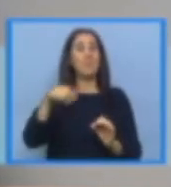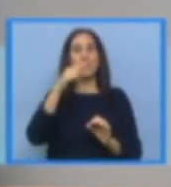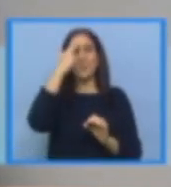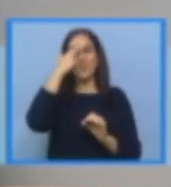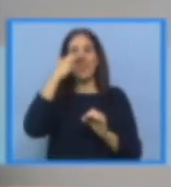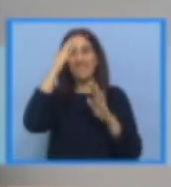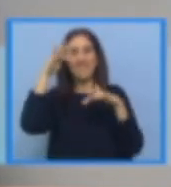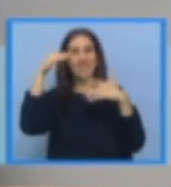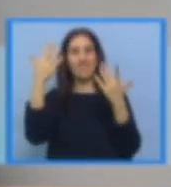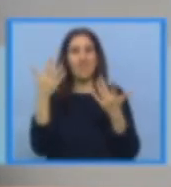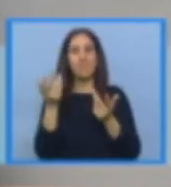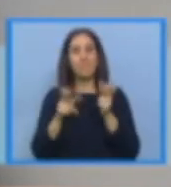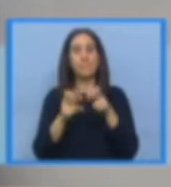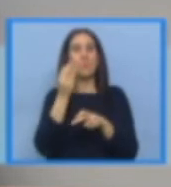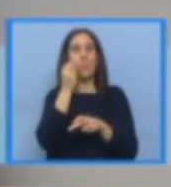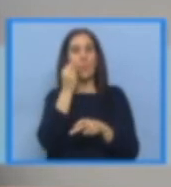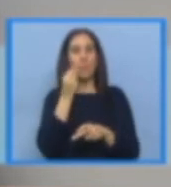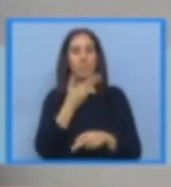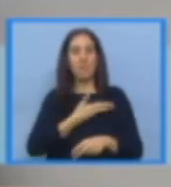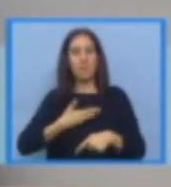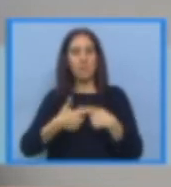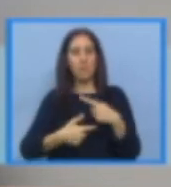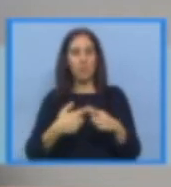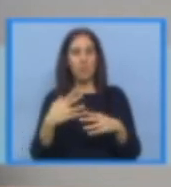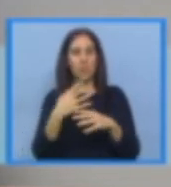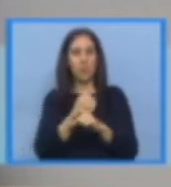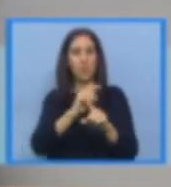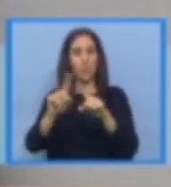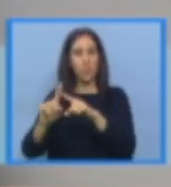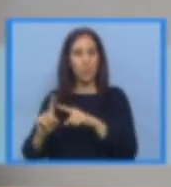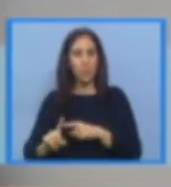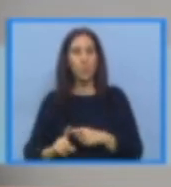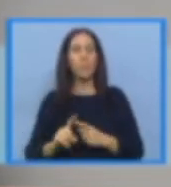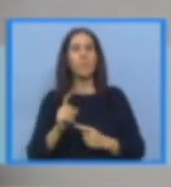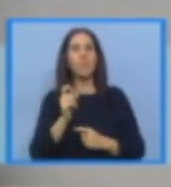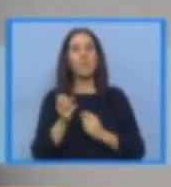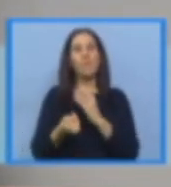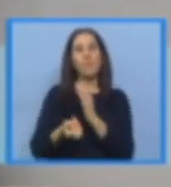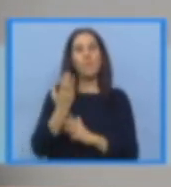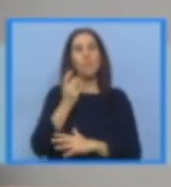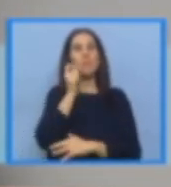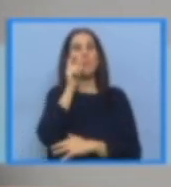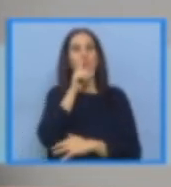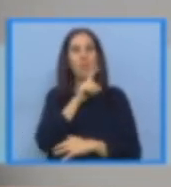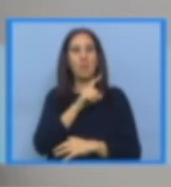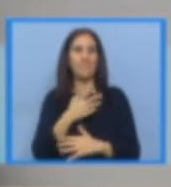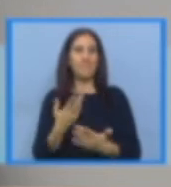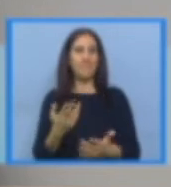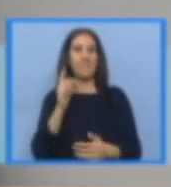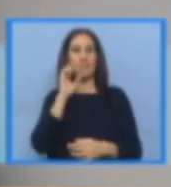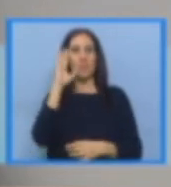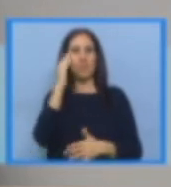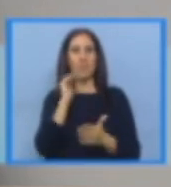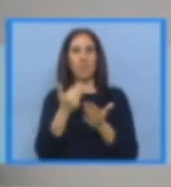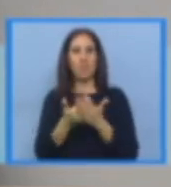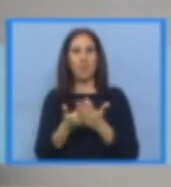de como foram surgindo estas distintas tradições, quem foram os fundadores. Portanto, é importante ir